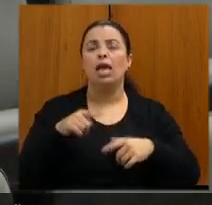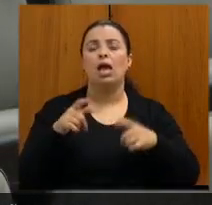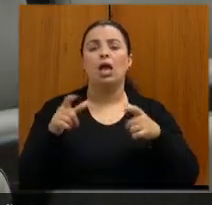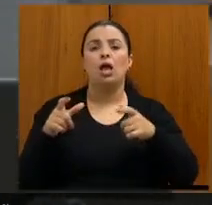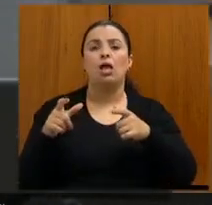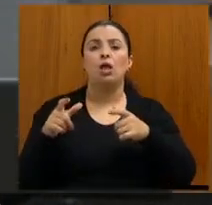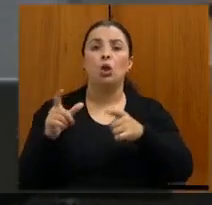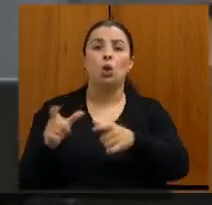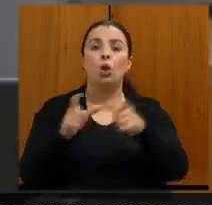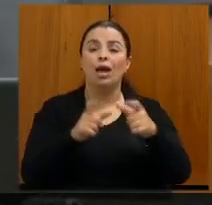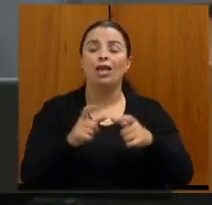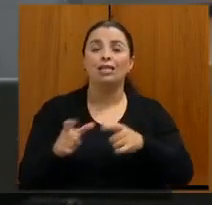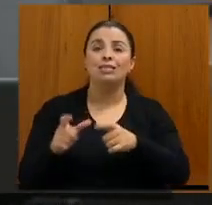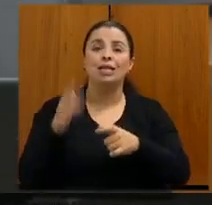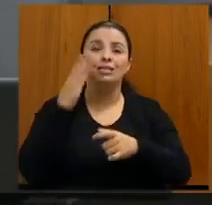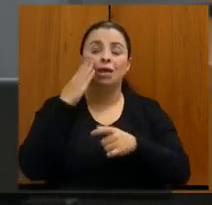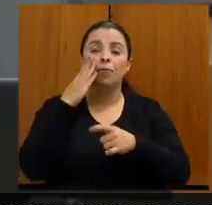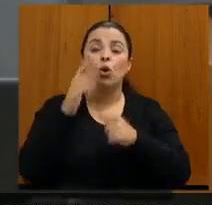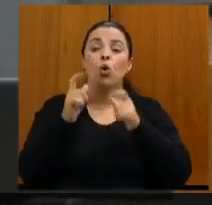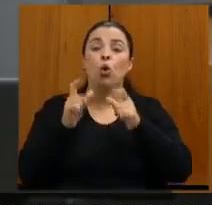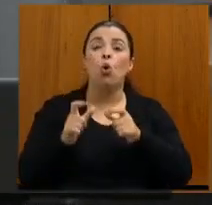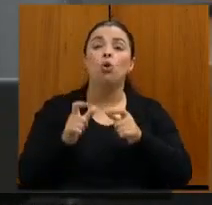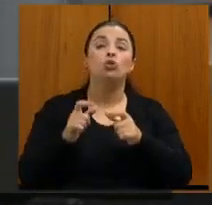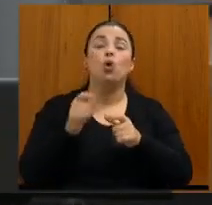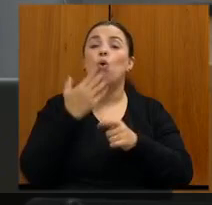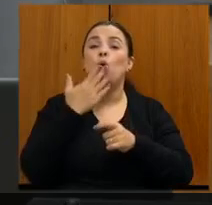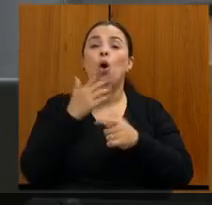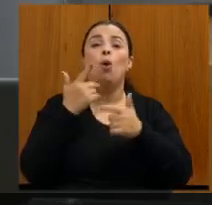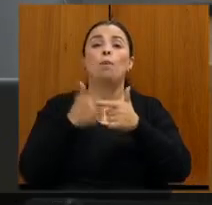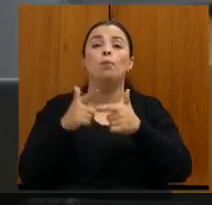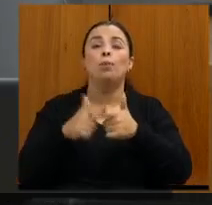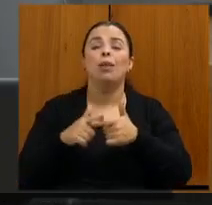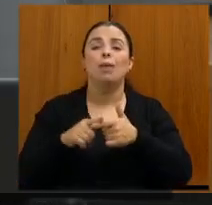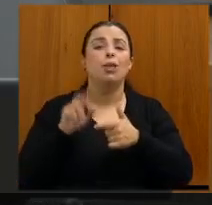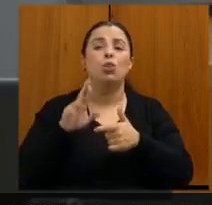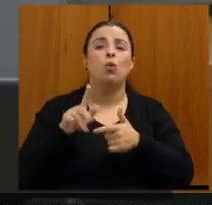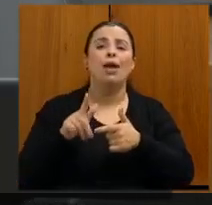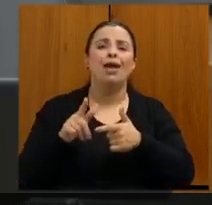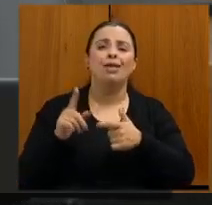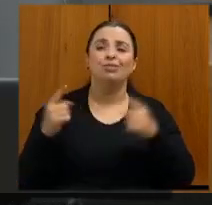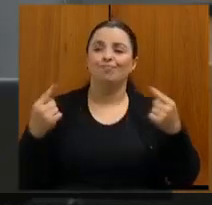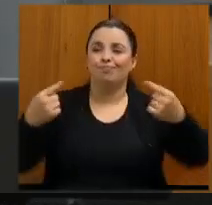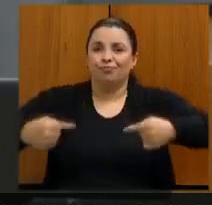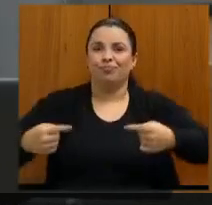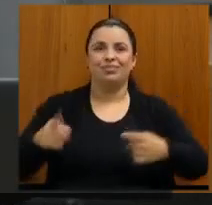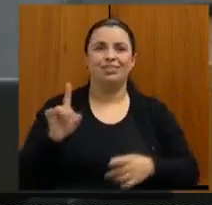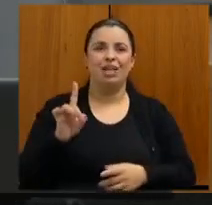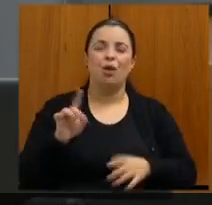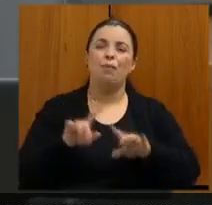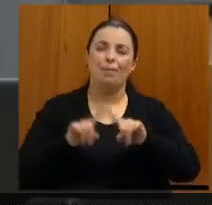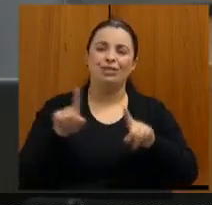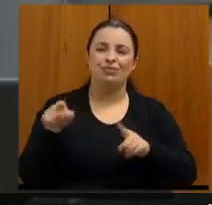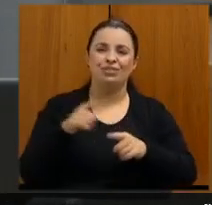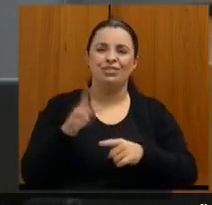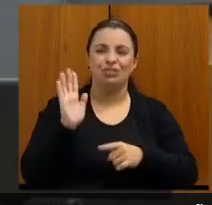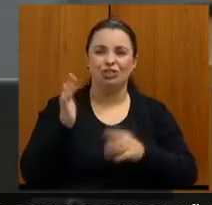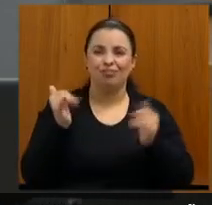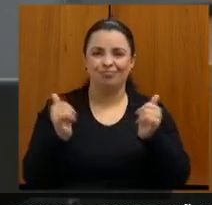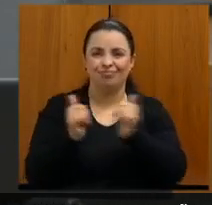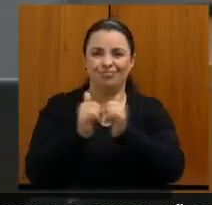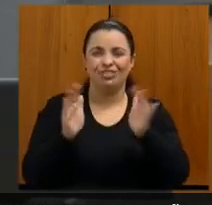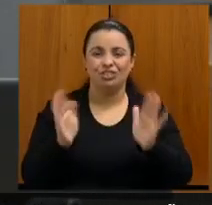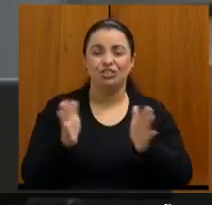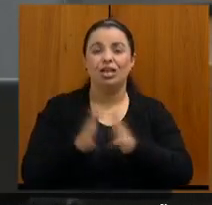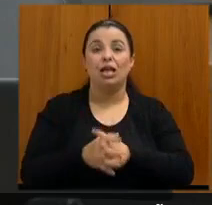Localizar onde estão os pontos problemáticos não entre vocês né mas eu acho que vocês resolveram rapidamente nisso